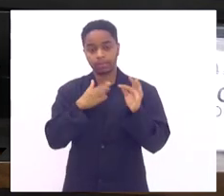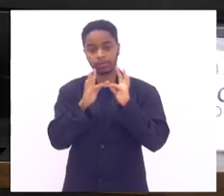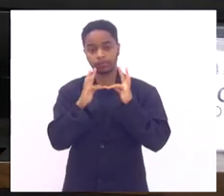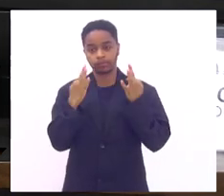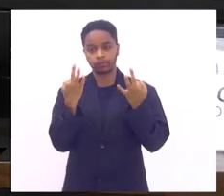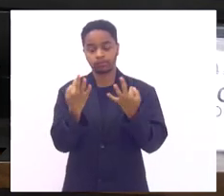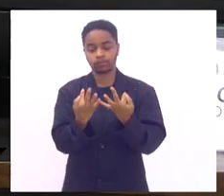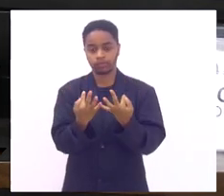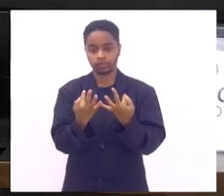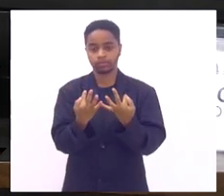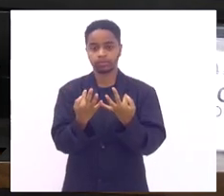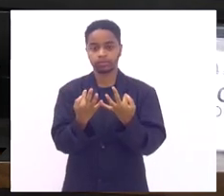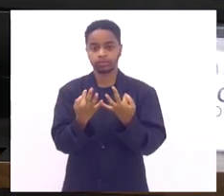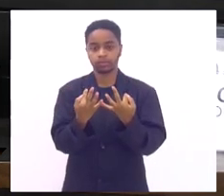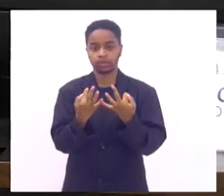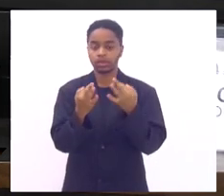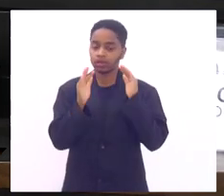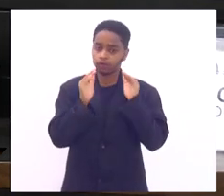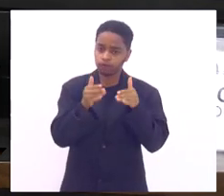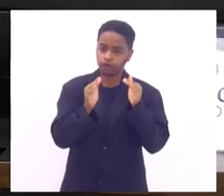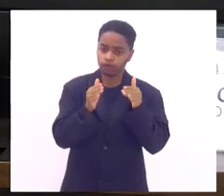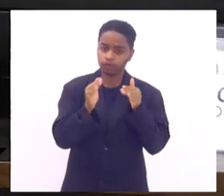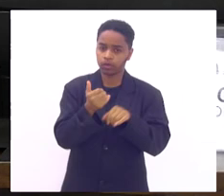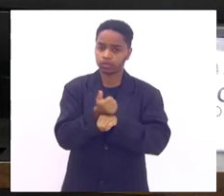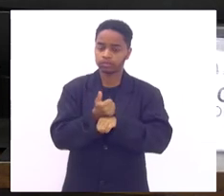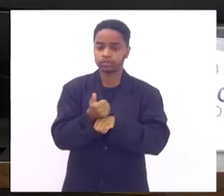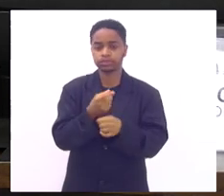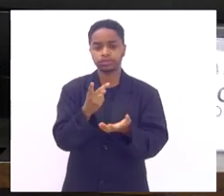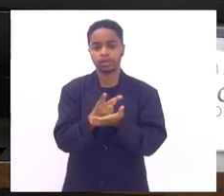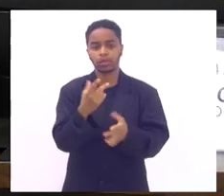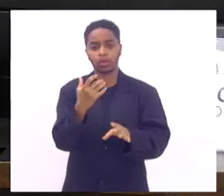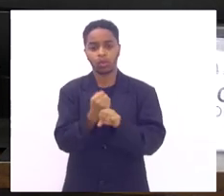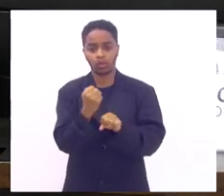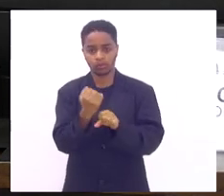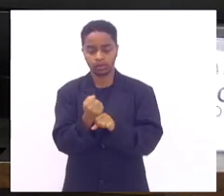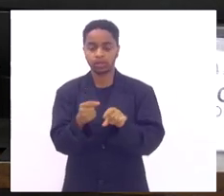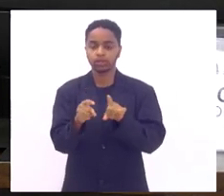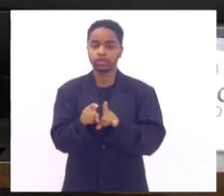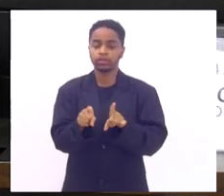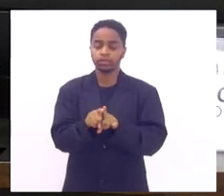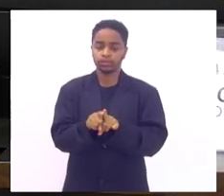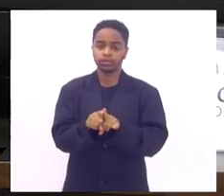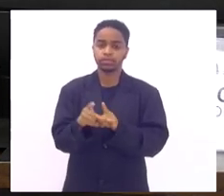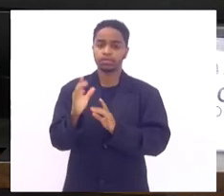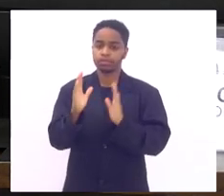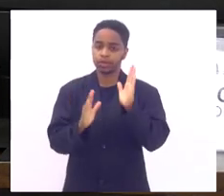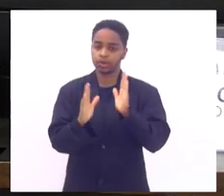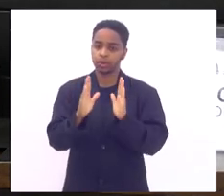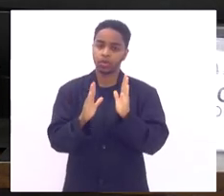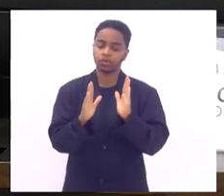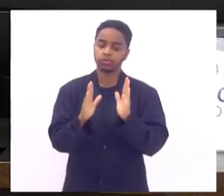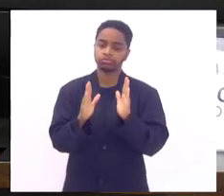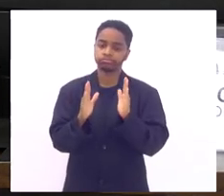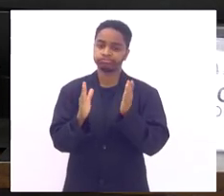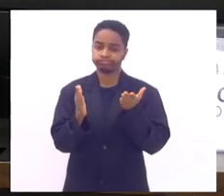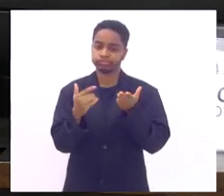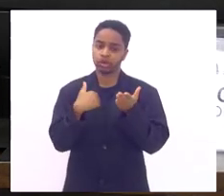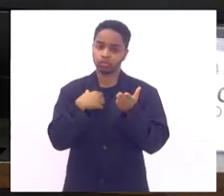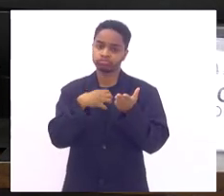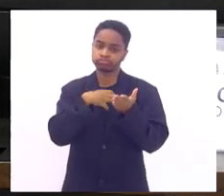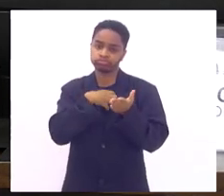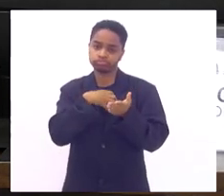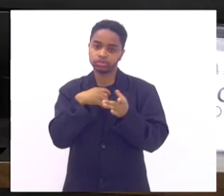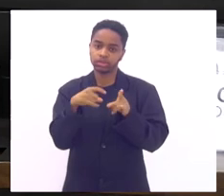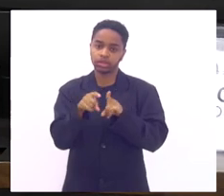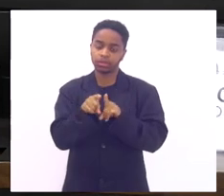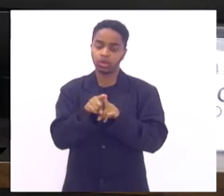vivido da contabilidade desde sempre, é que em algum momento me senti tocado para entregar um